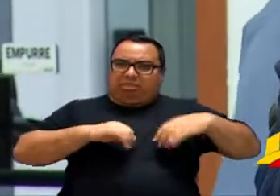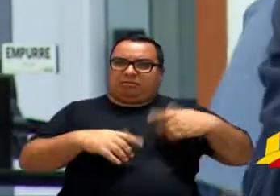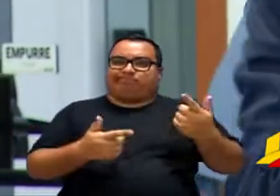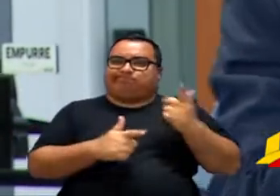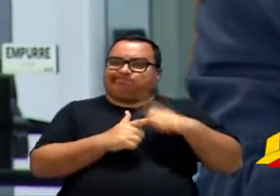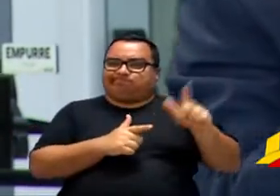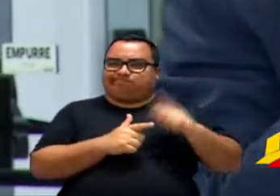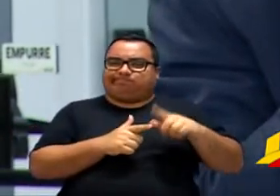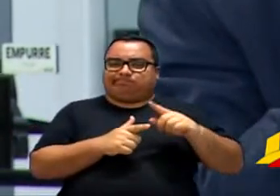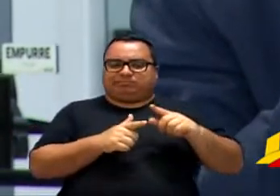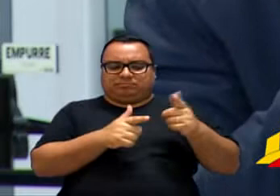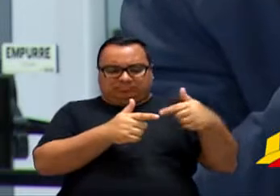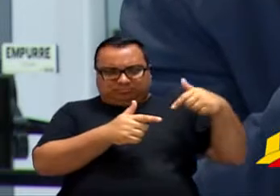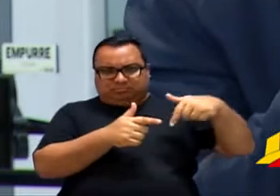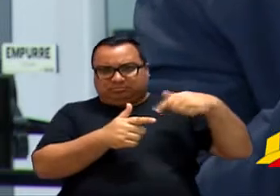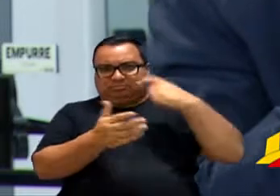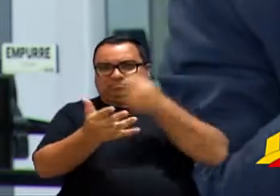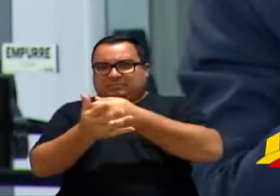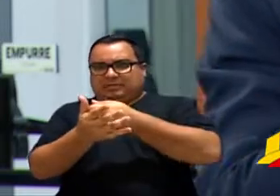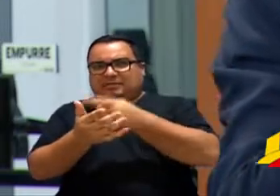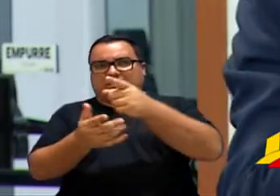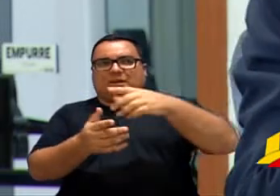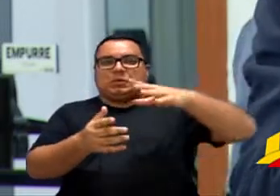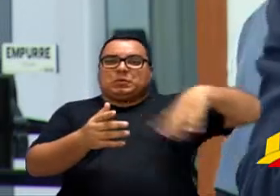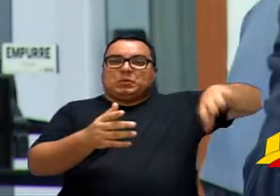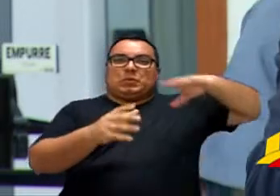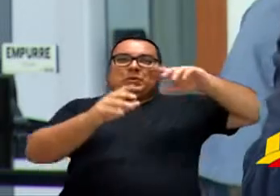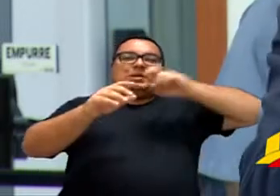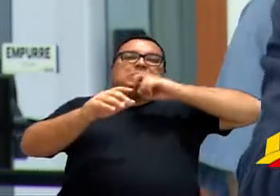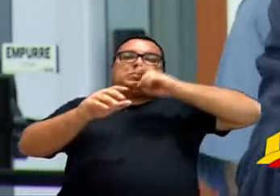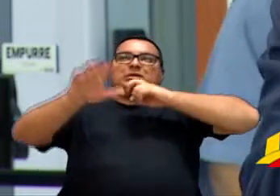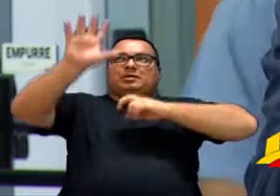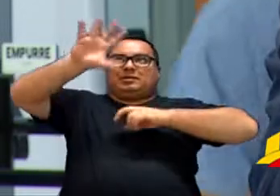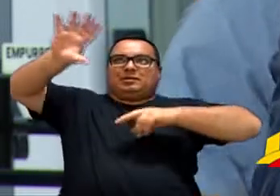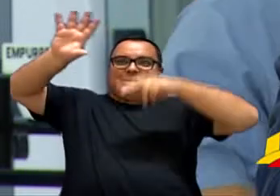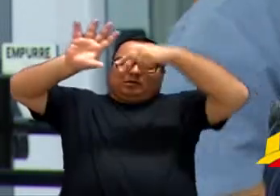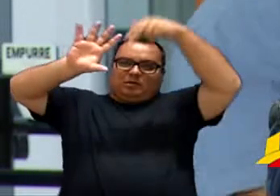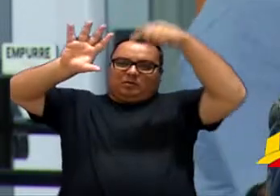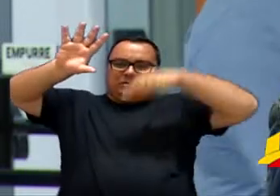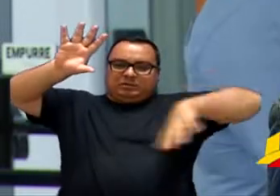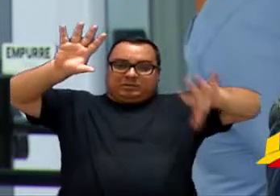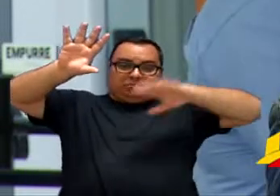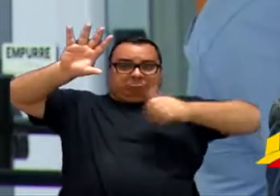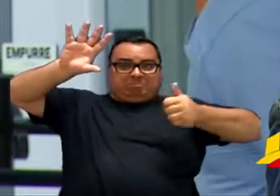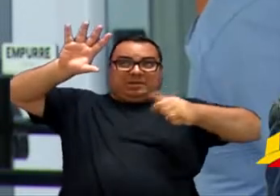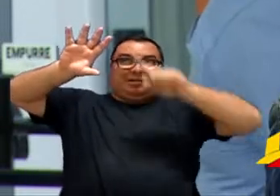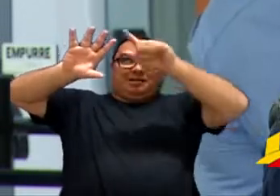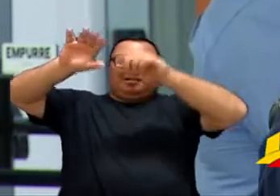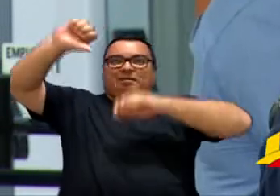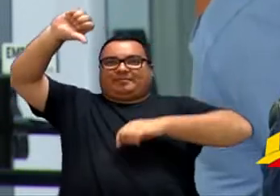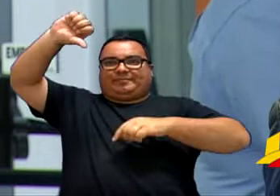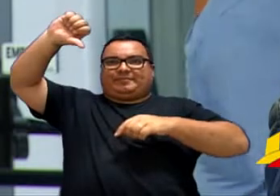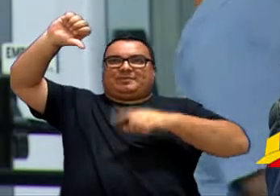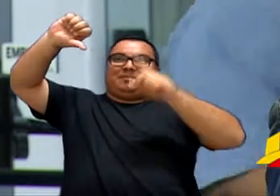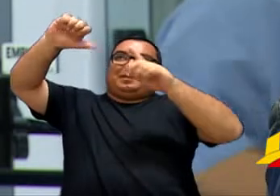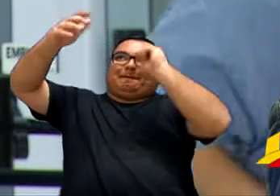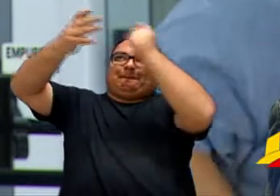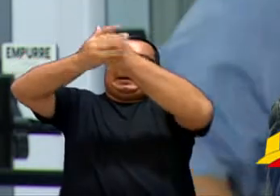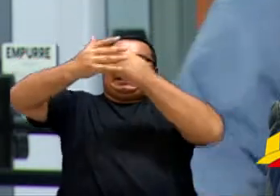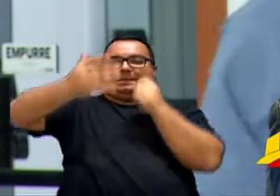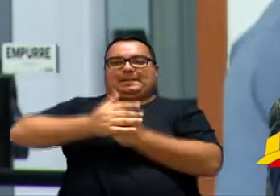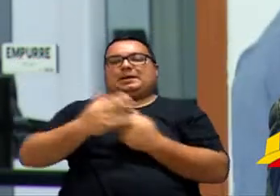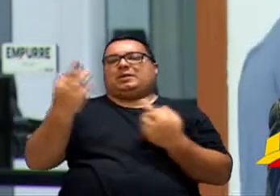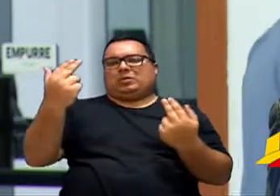tá pagando o mesmo valor que outras regiões recebendo uma água de qualidade e você tá com água inferior na sua casa e pagando o mesmo preço e ainda tendo que comprar ainda